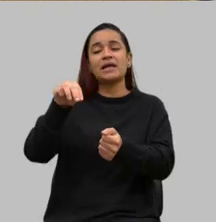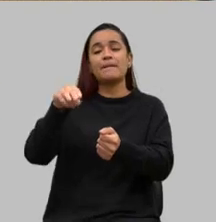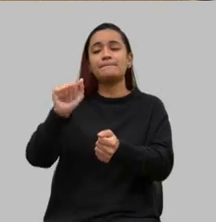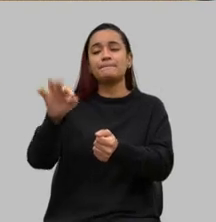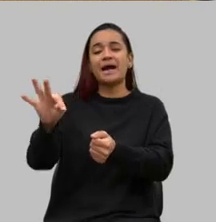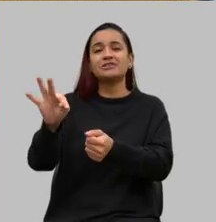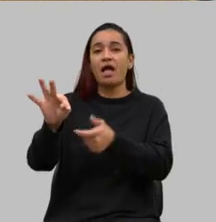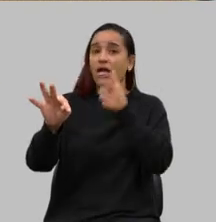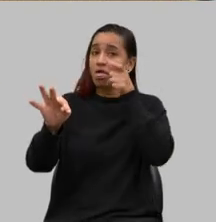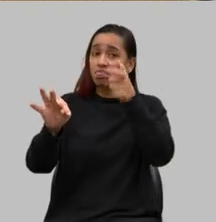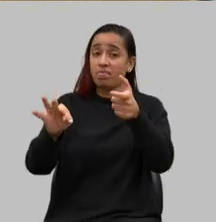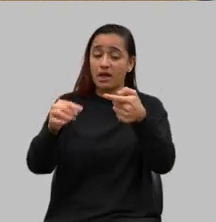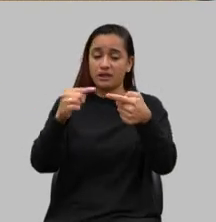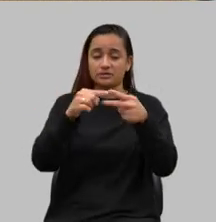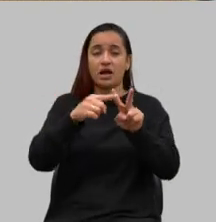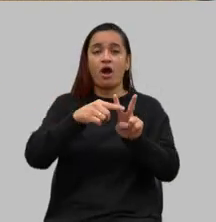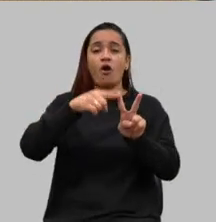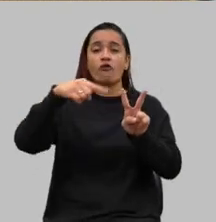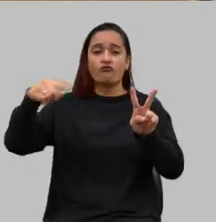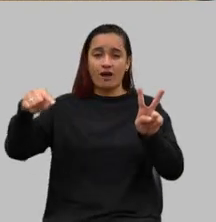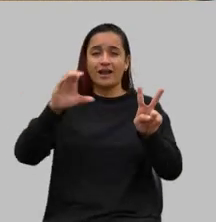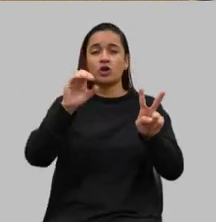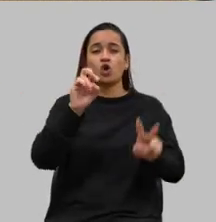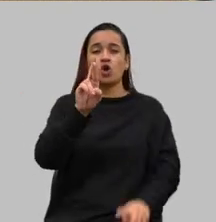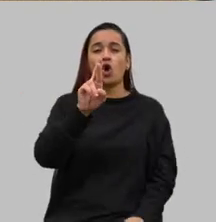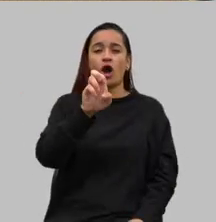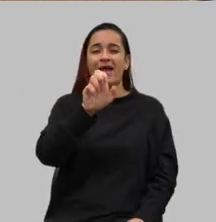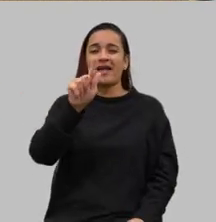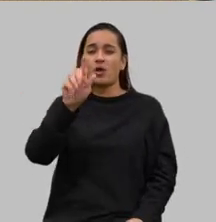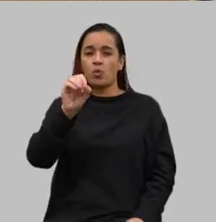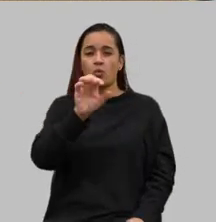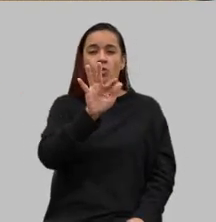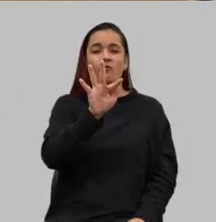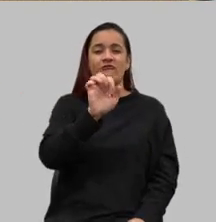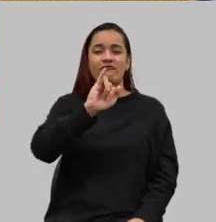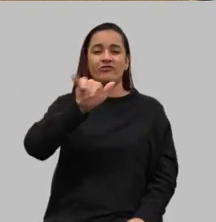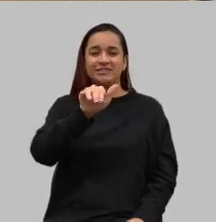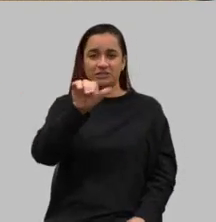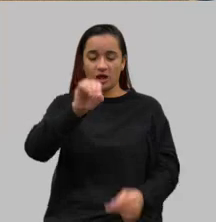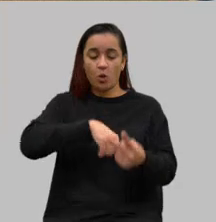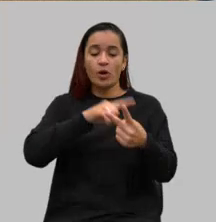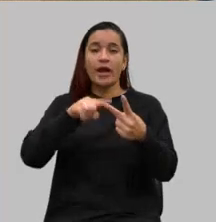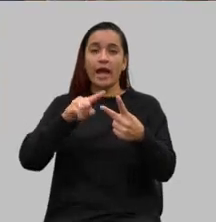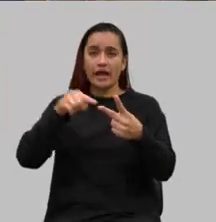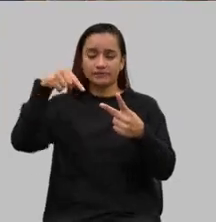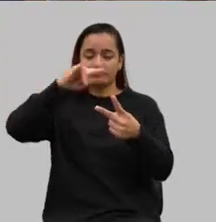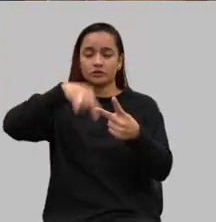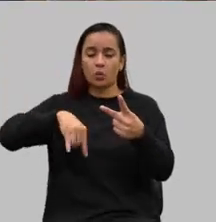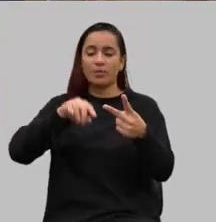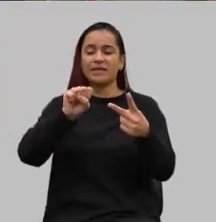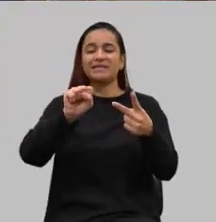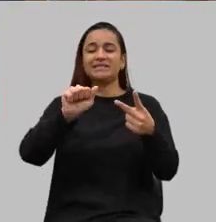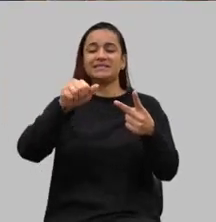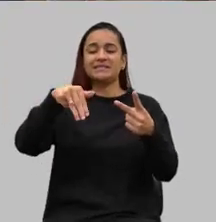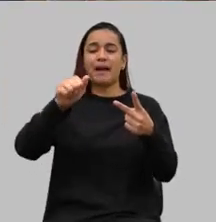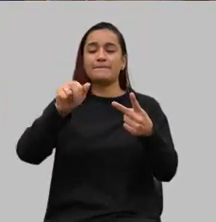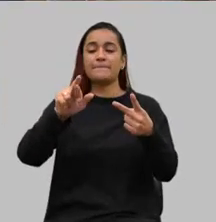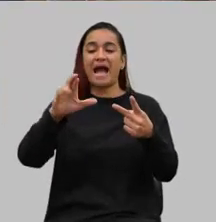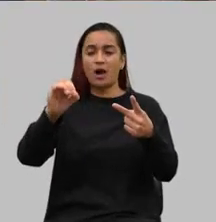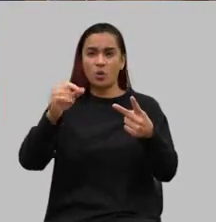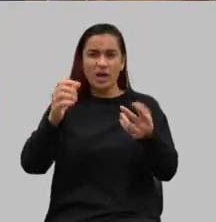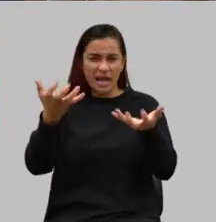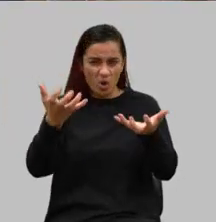Esse aqui é da Vale Córrego do feijão esse aqui é da Samarco e o que eu quero eu não quero